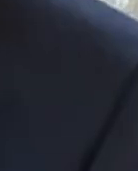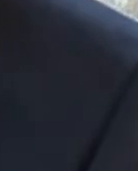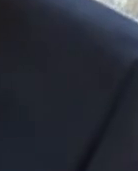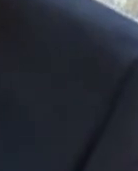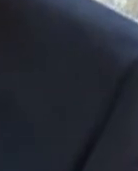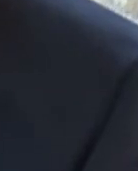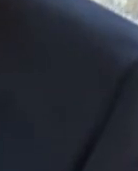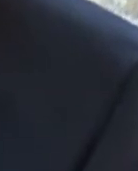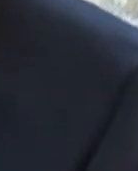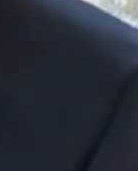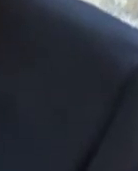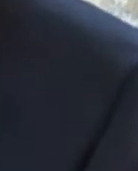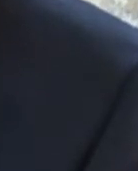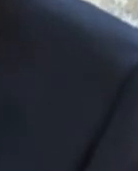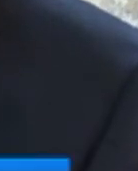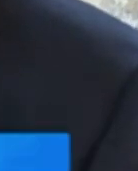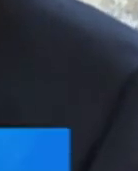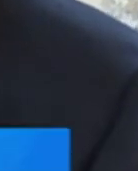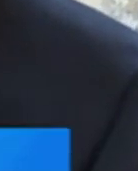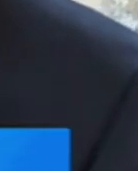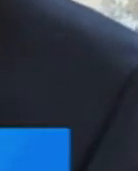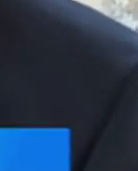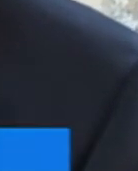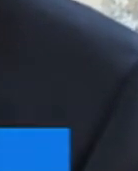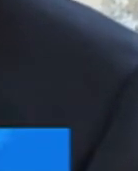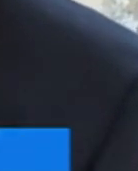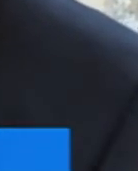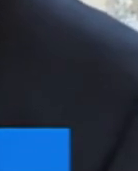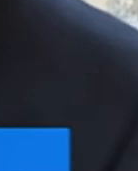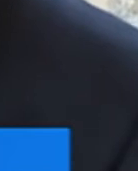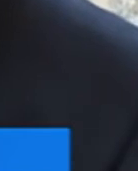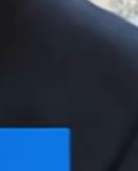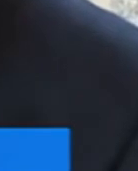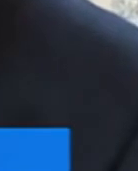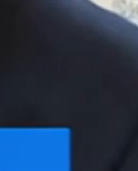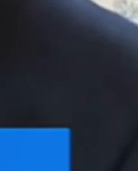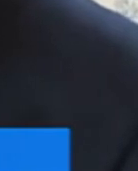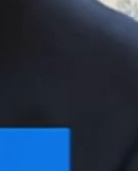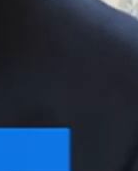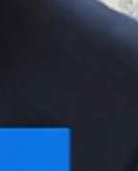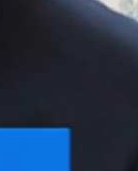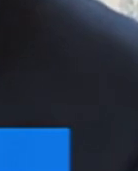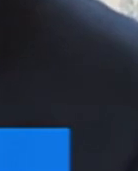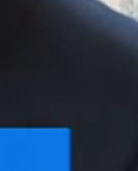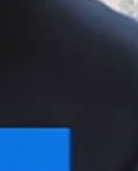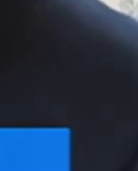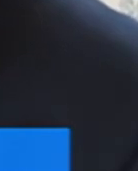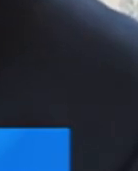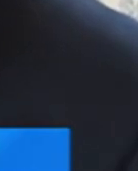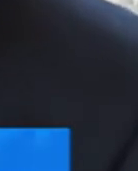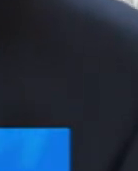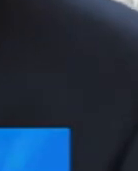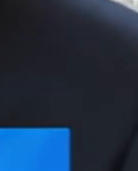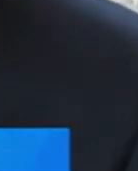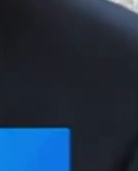O novo bispo é um homem que fez questão de referir a sua presença em Santarém no dia da sua ordenação